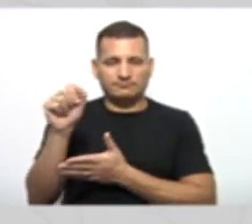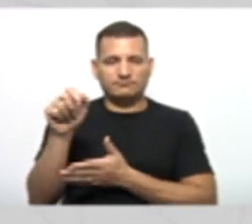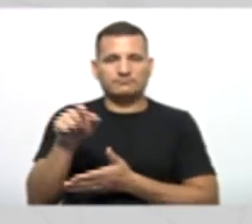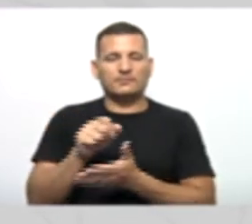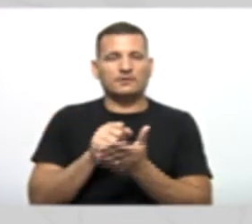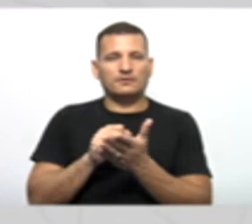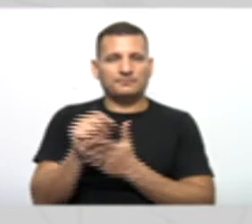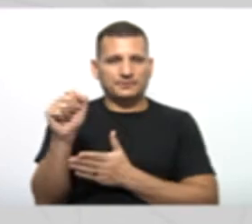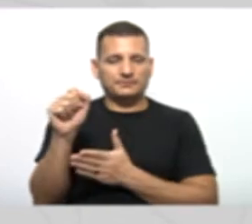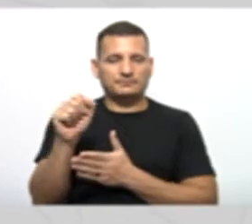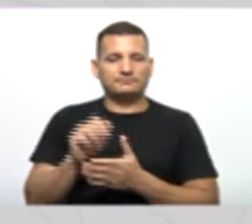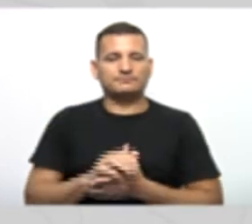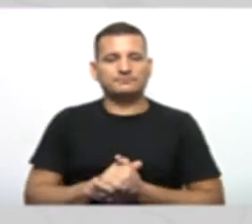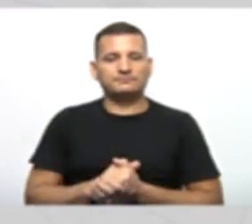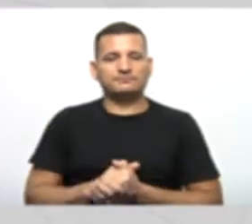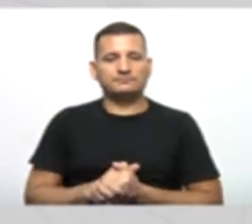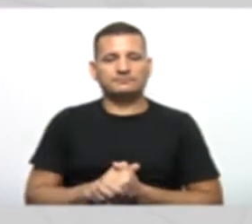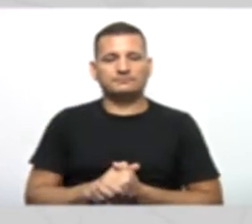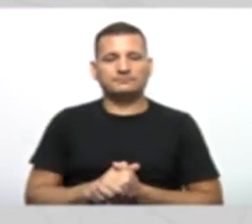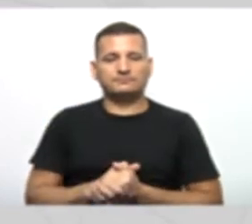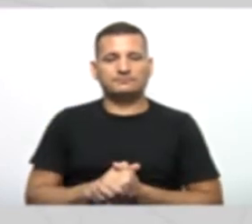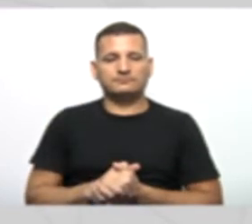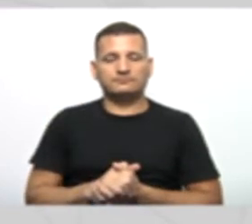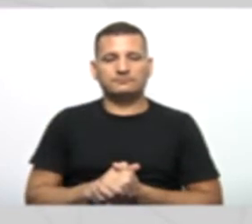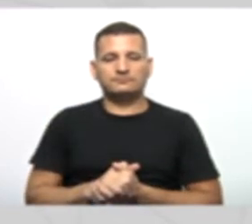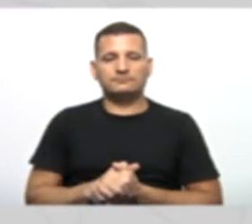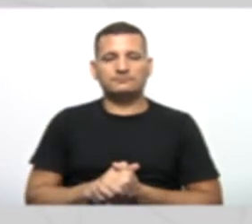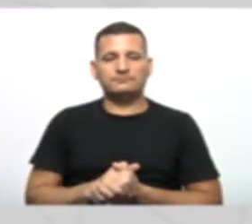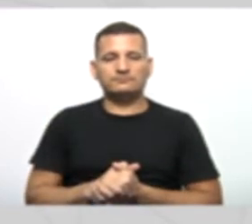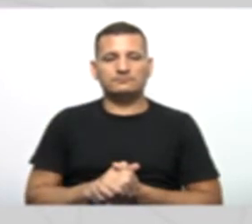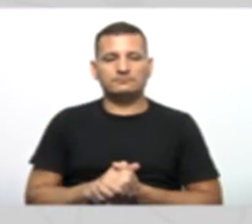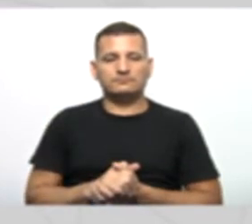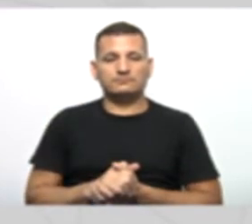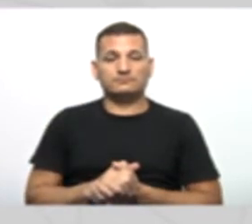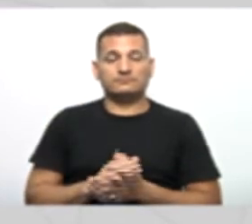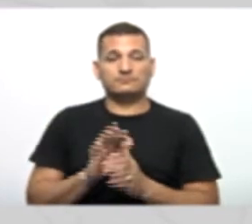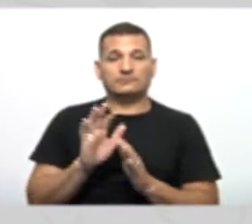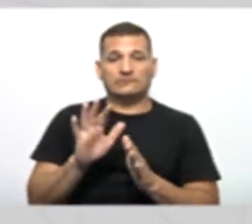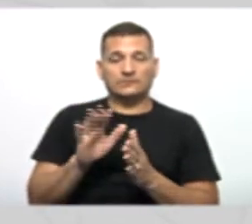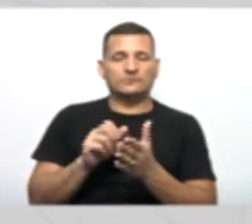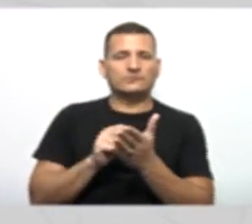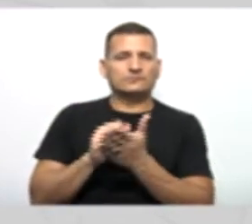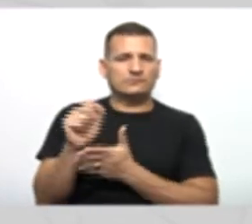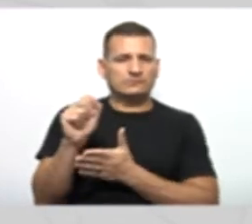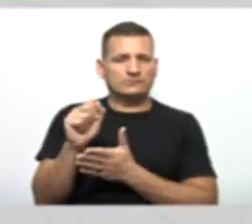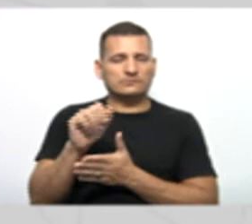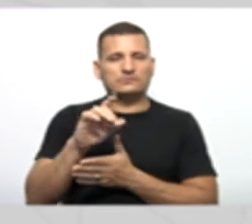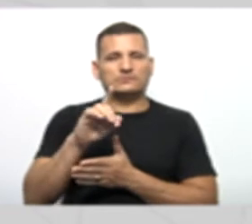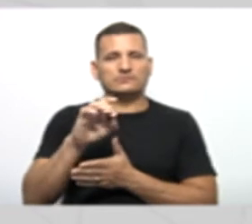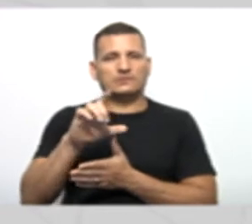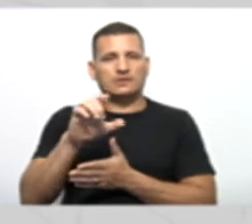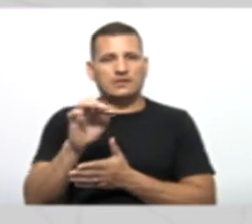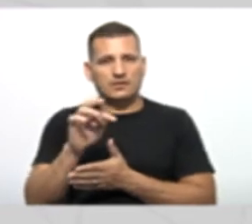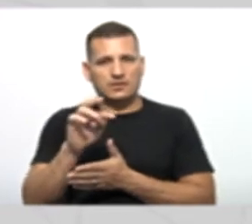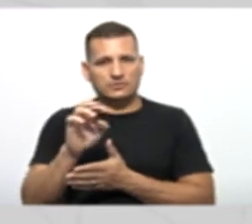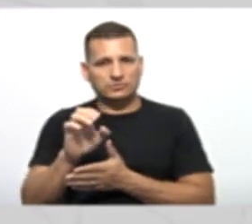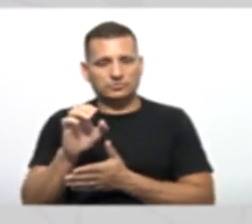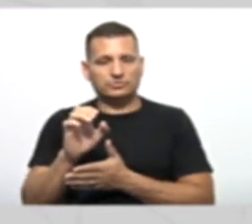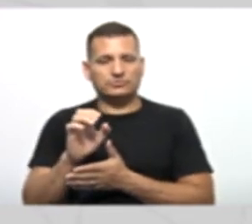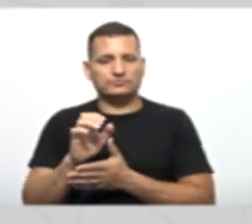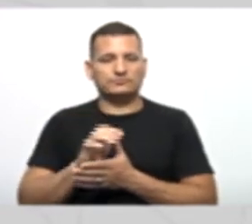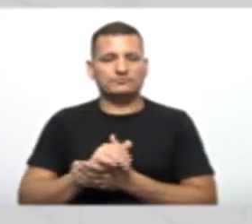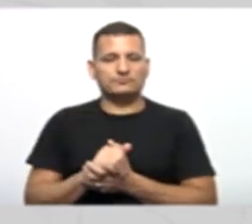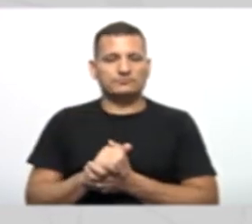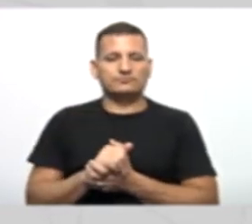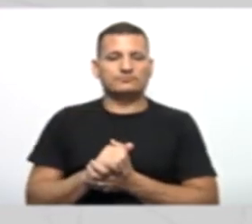5. Só que olha só, nós temos que tomar muito cuidado com a parte de deleção. Se eu colocar somente